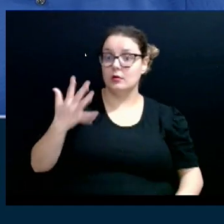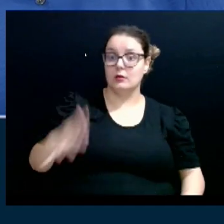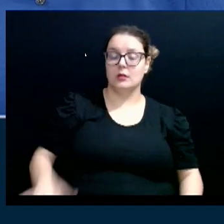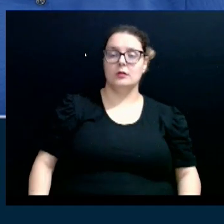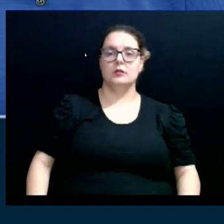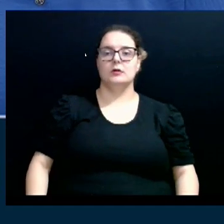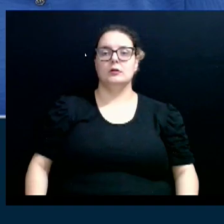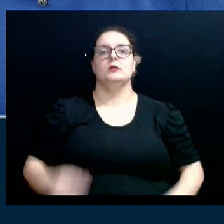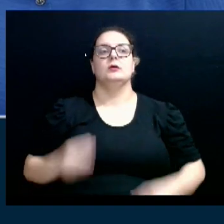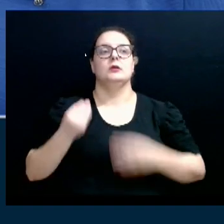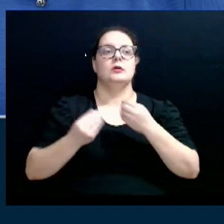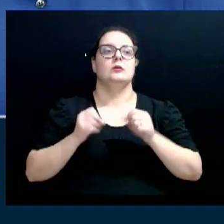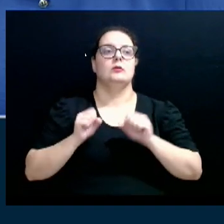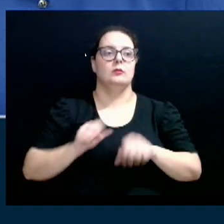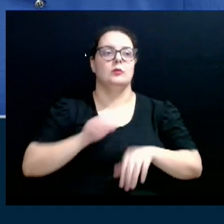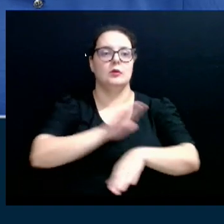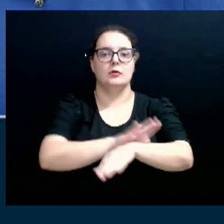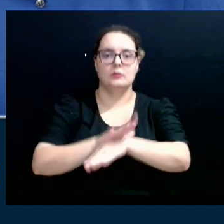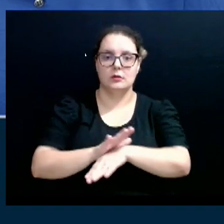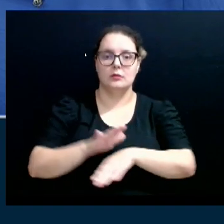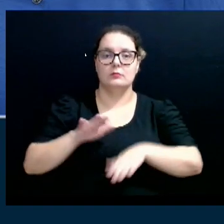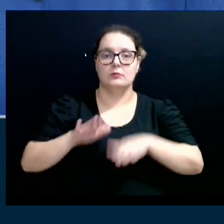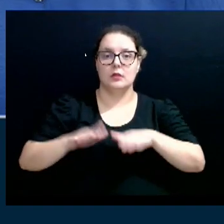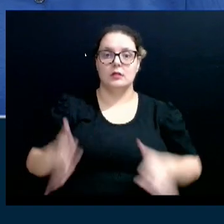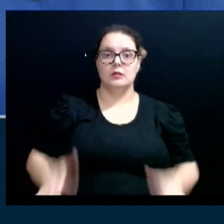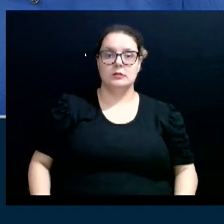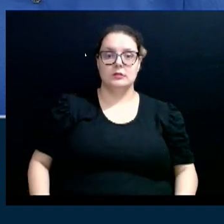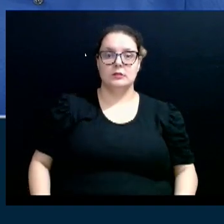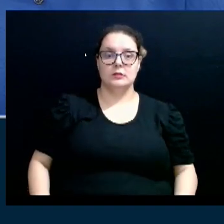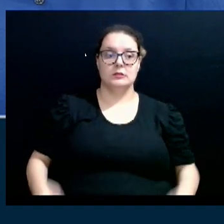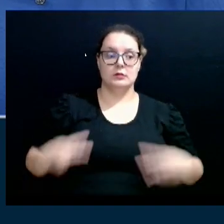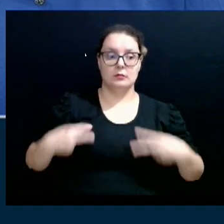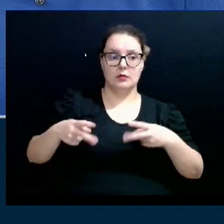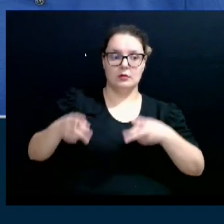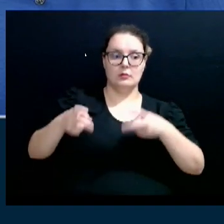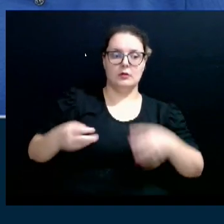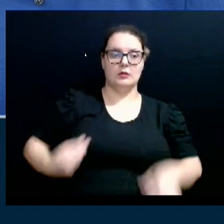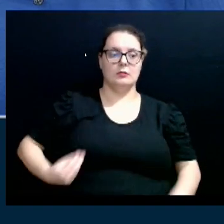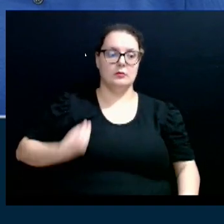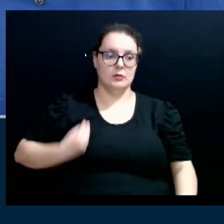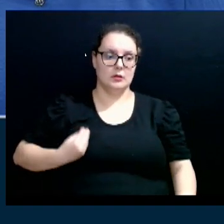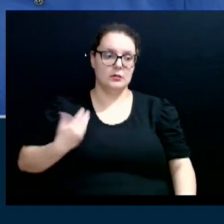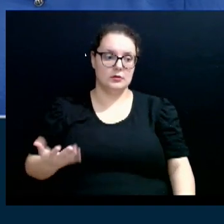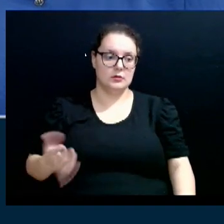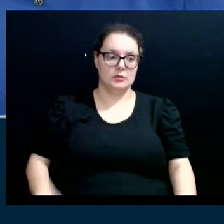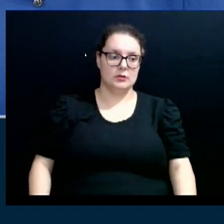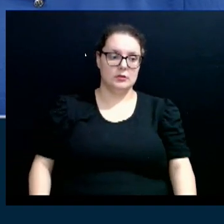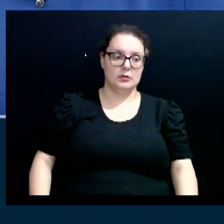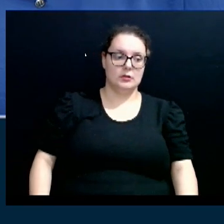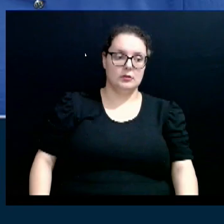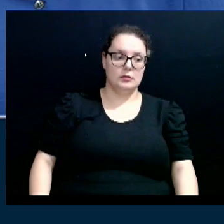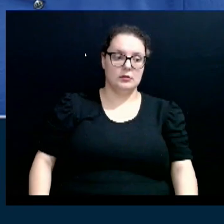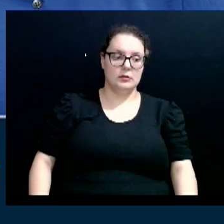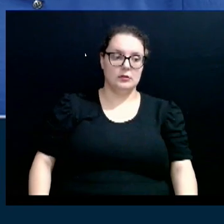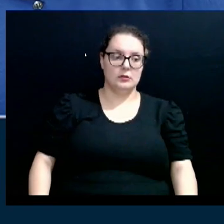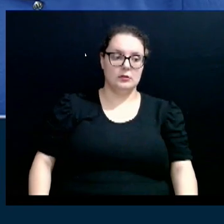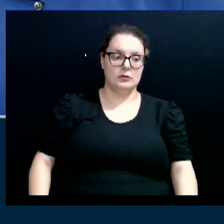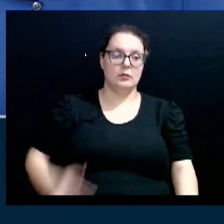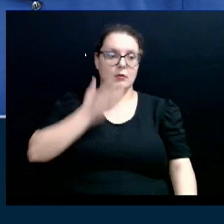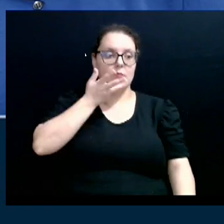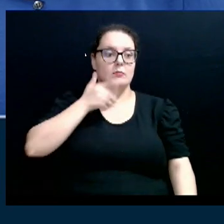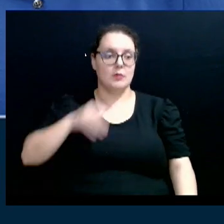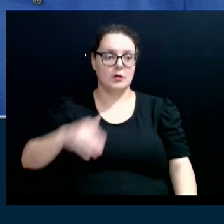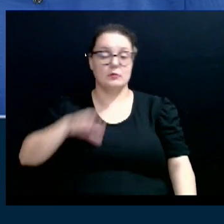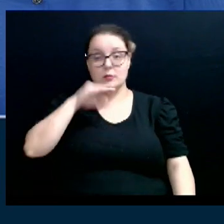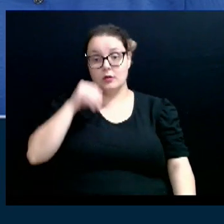pode ajudar se de repente a gente se deparar com alguém vivendo, né, com uma criança, adolescente ou uma pessoa